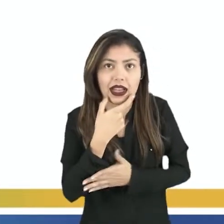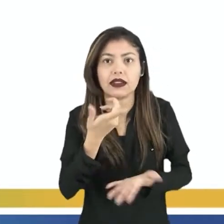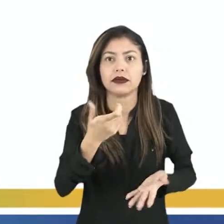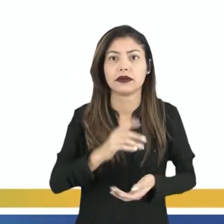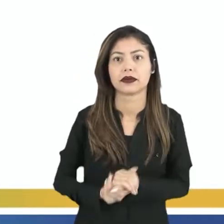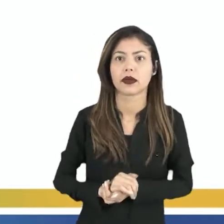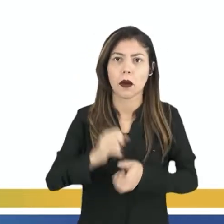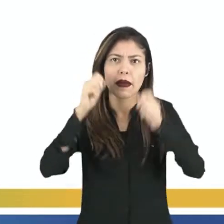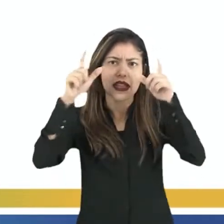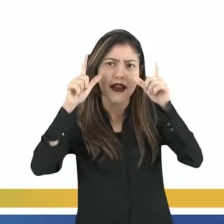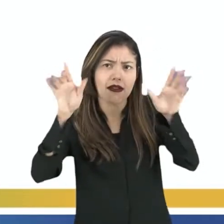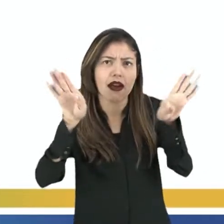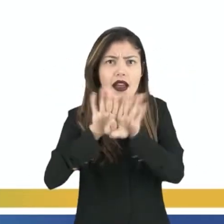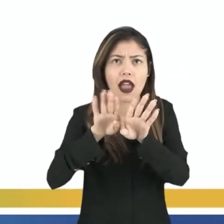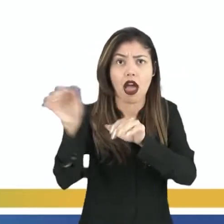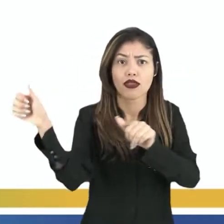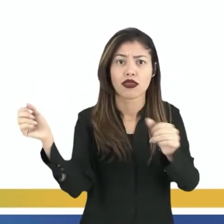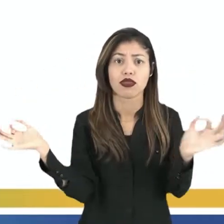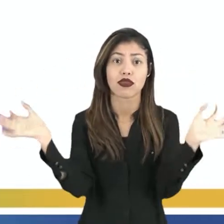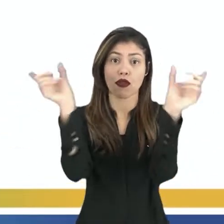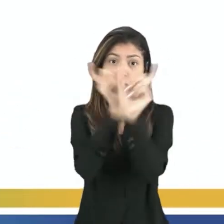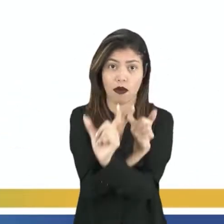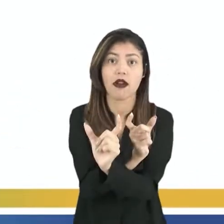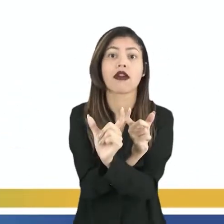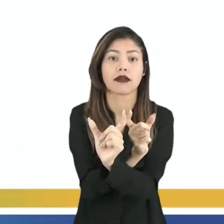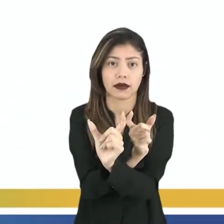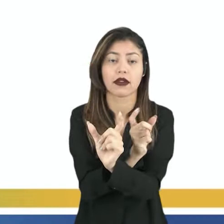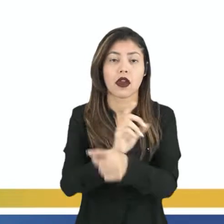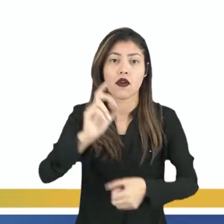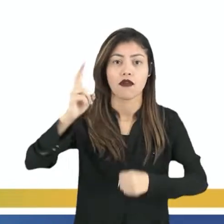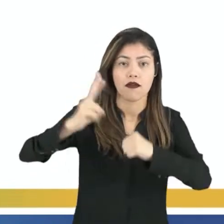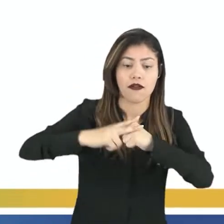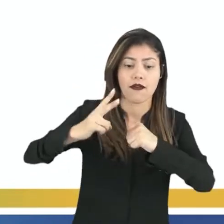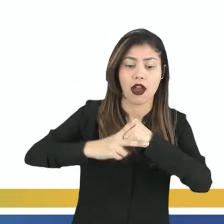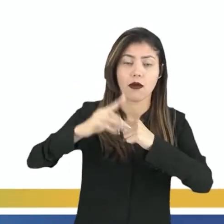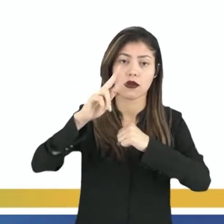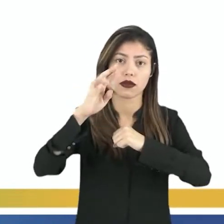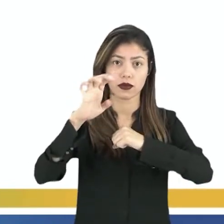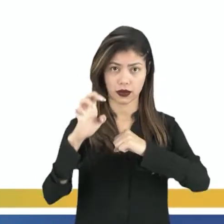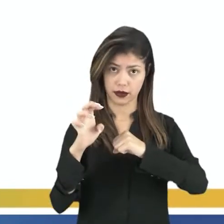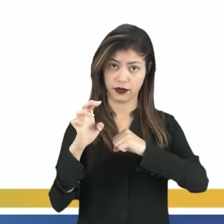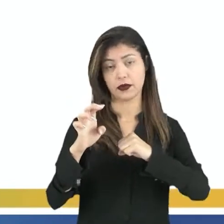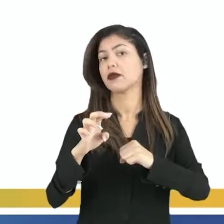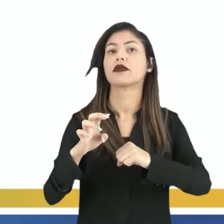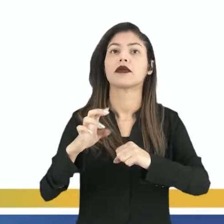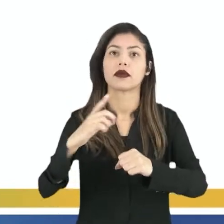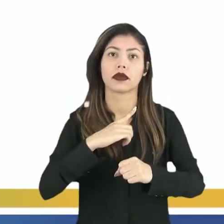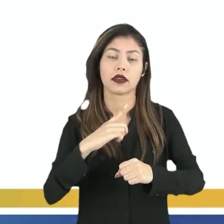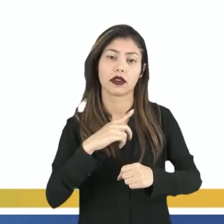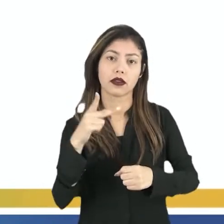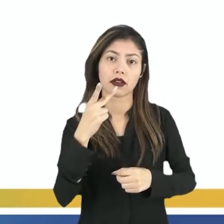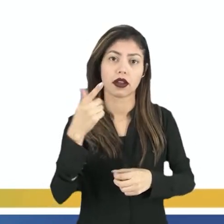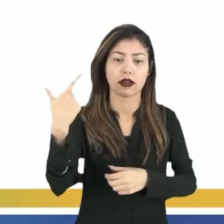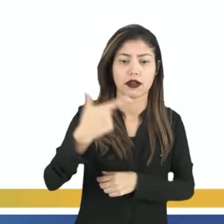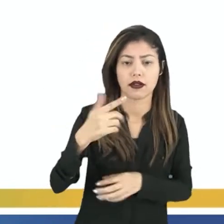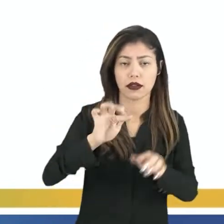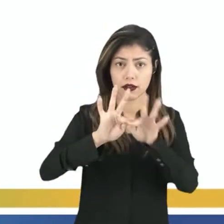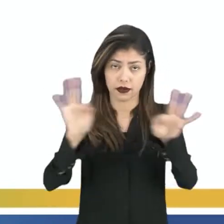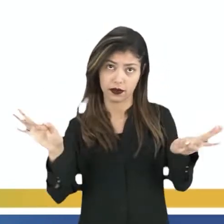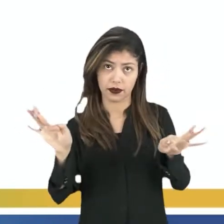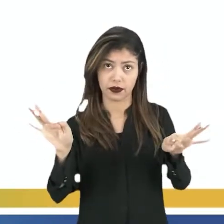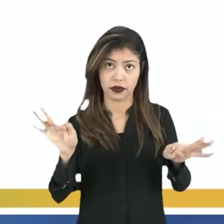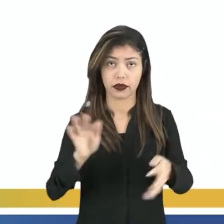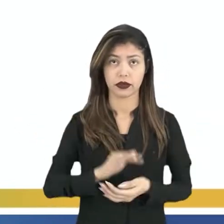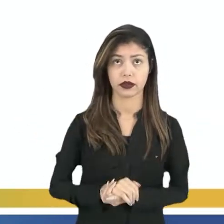Vocês observaram aí que eu troquei o verbo to be? Na primeira frase eu usei are, porque eu estou falando sobre they. E na segunda frase eu